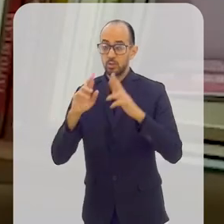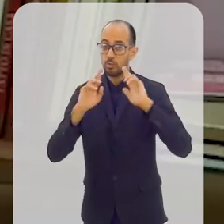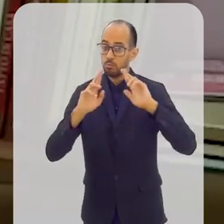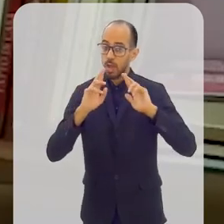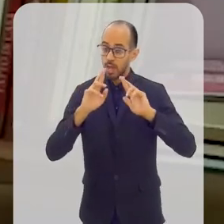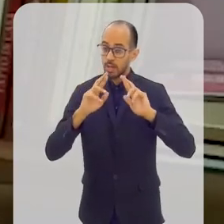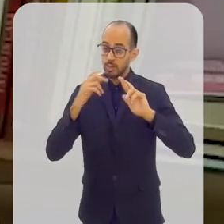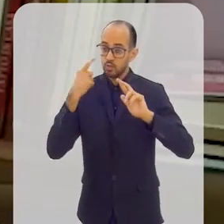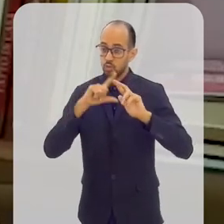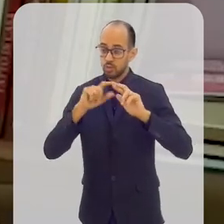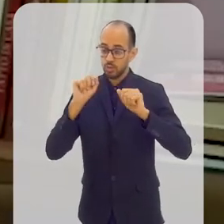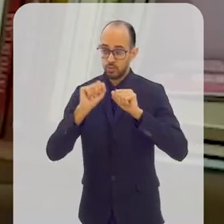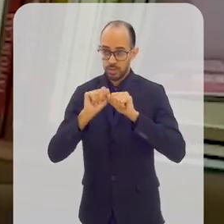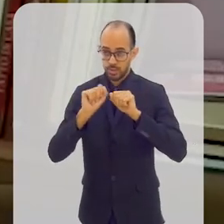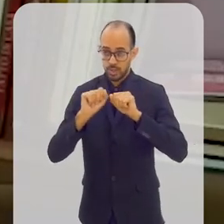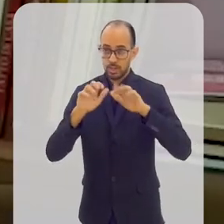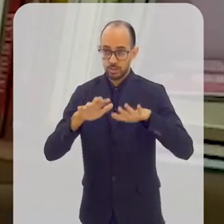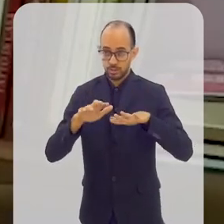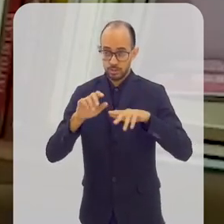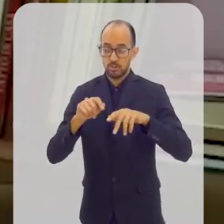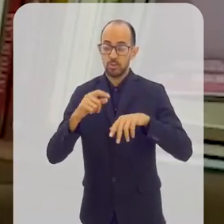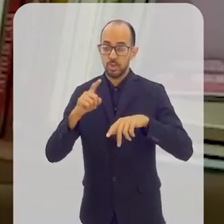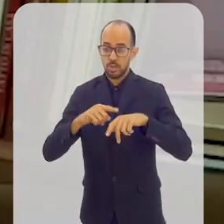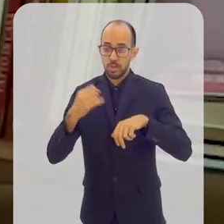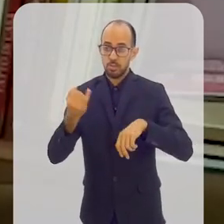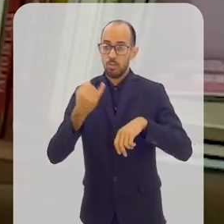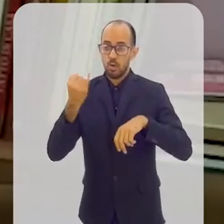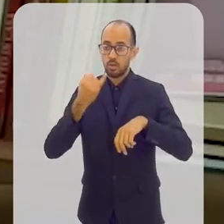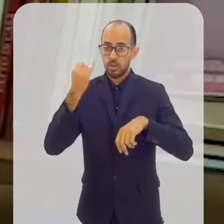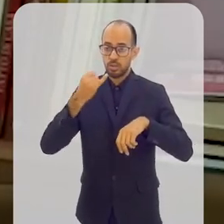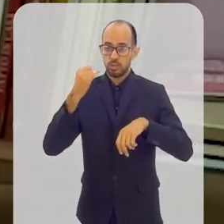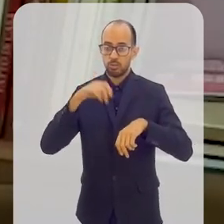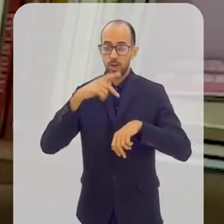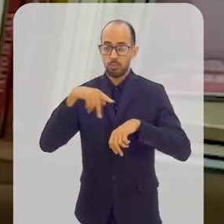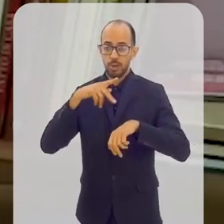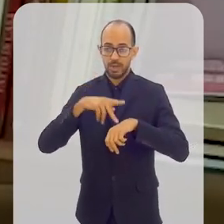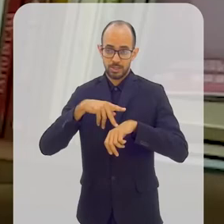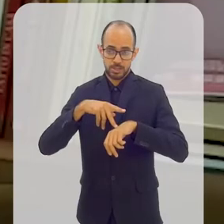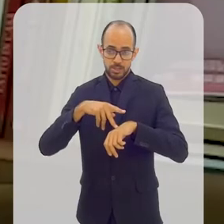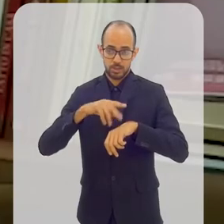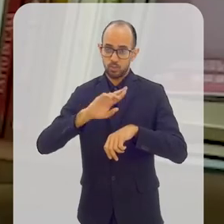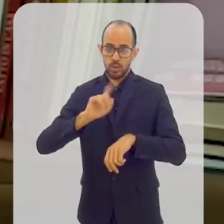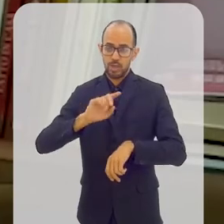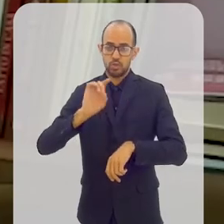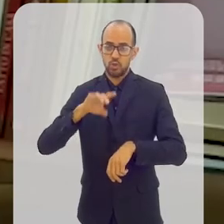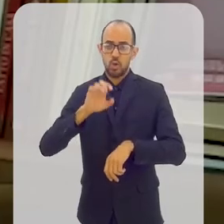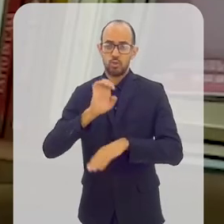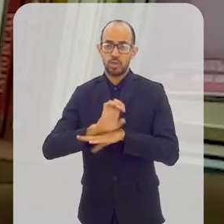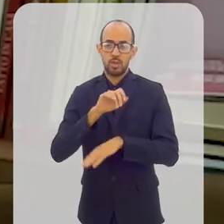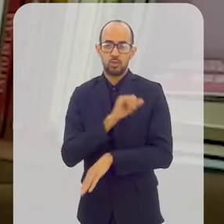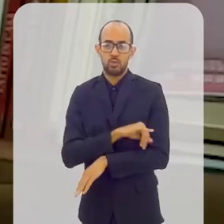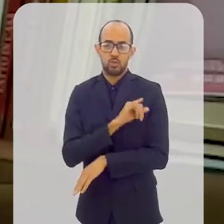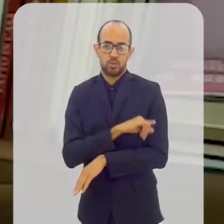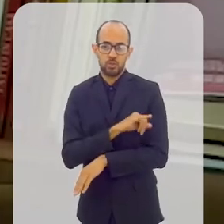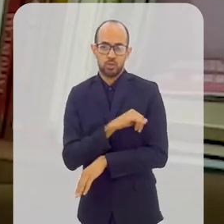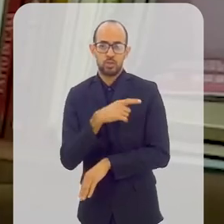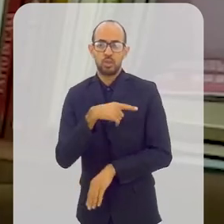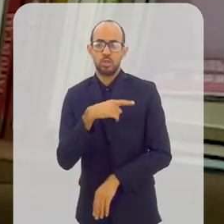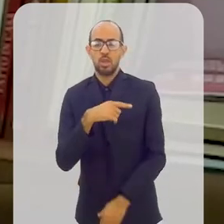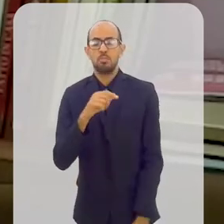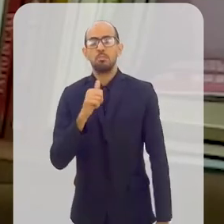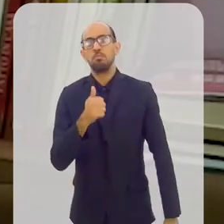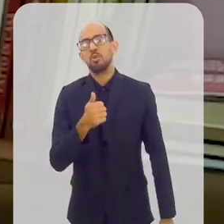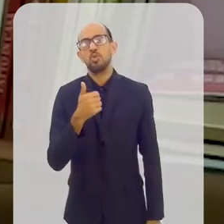Espero que a gente consiga fazer isso, porque isso vai ser um instrumento importante para o país, não só para o Rio de Janeiro. Só no Rio de Janeiro nós temos 1.200